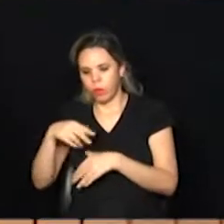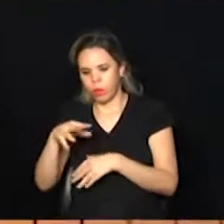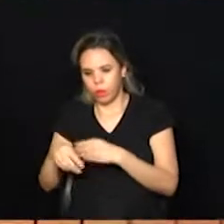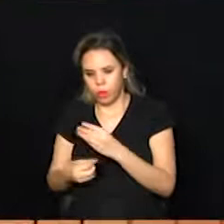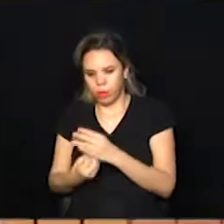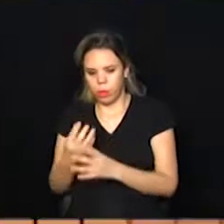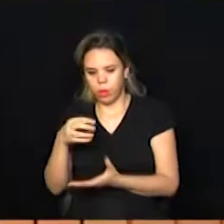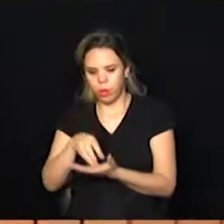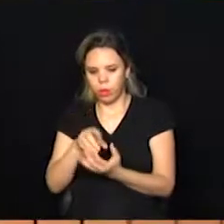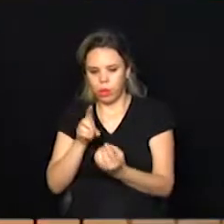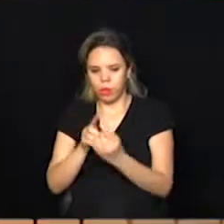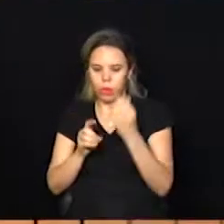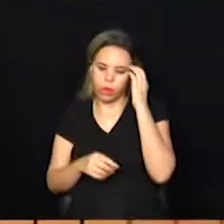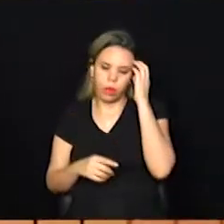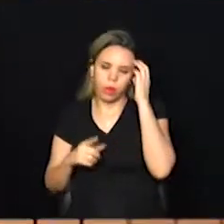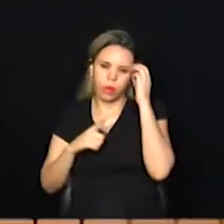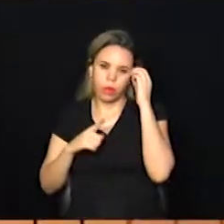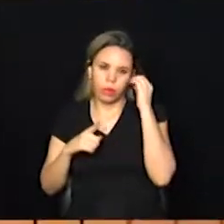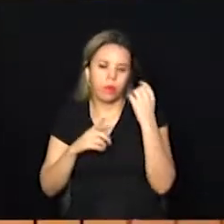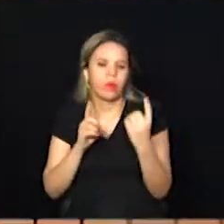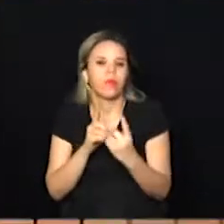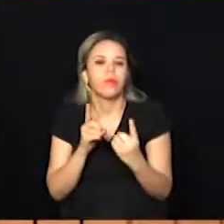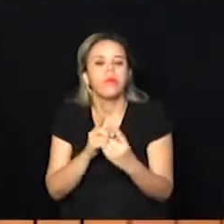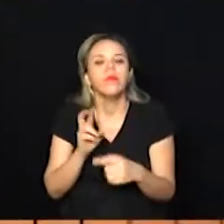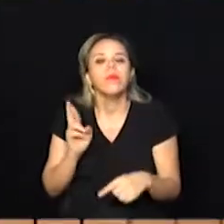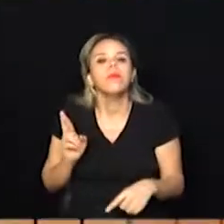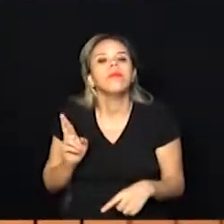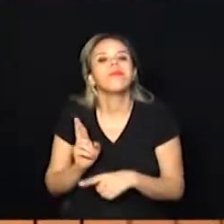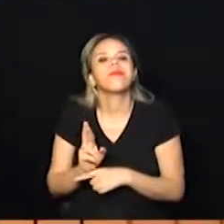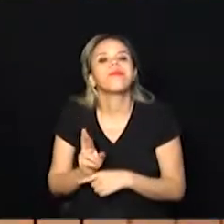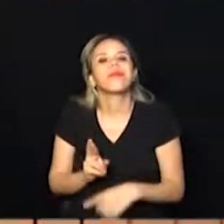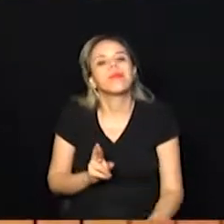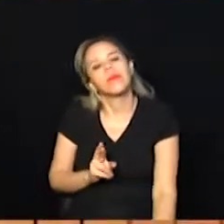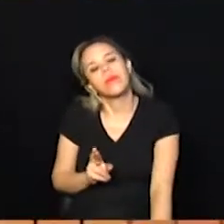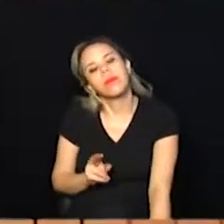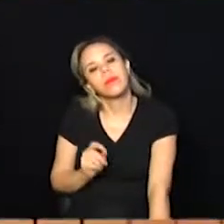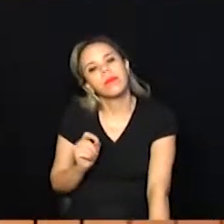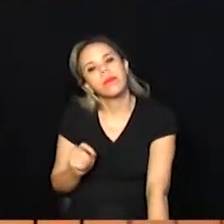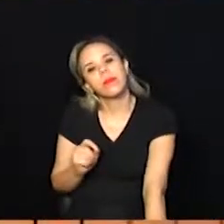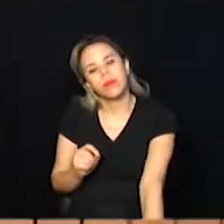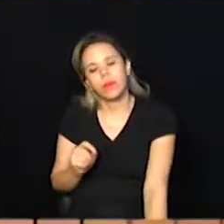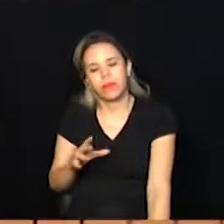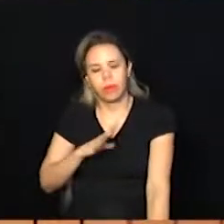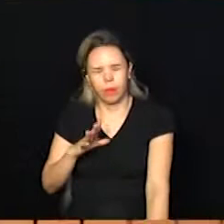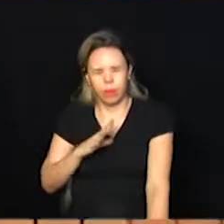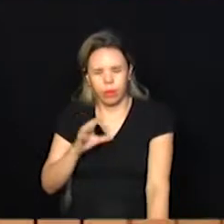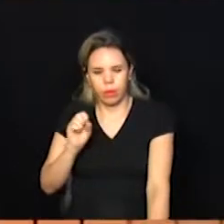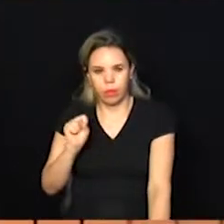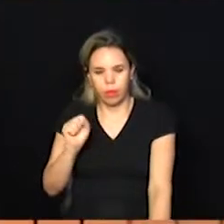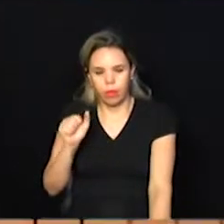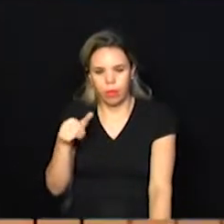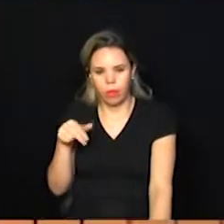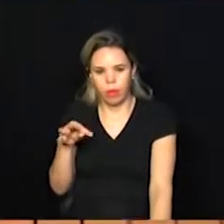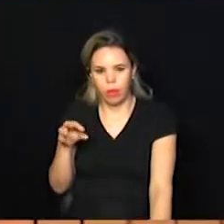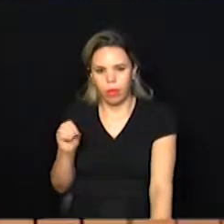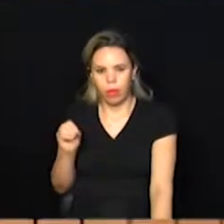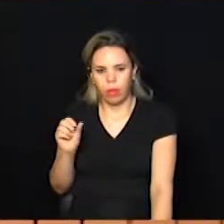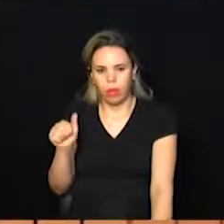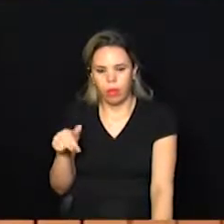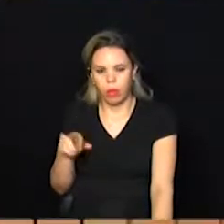desses serviços. Tem um serviço que é referência, que é Santo André, né? Nós tivemos uma